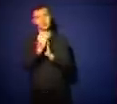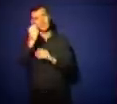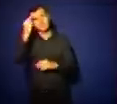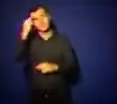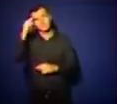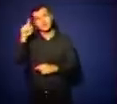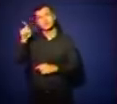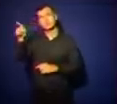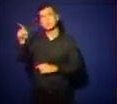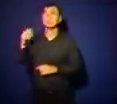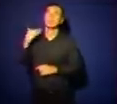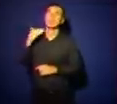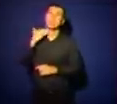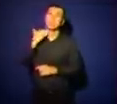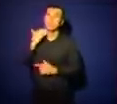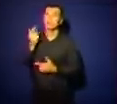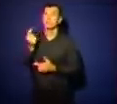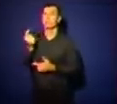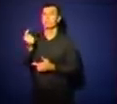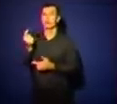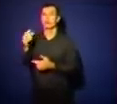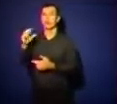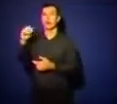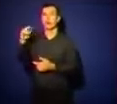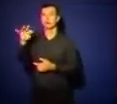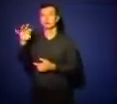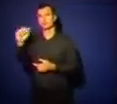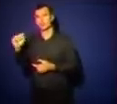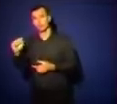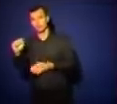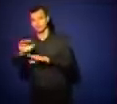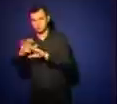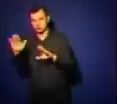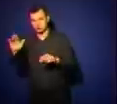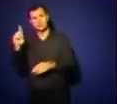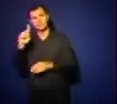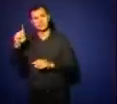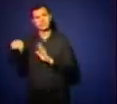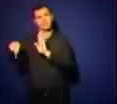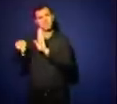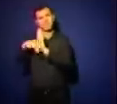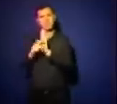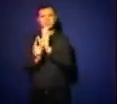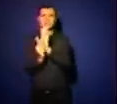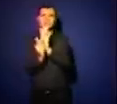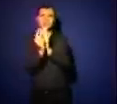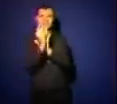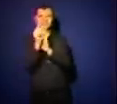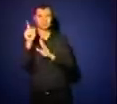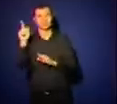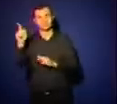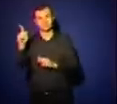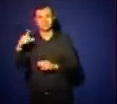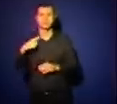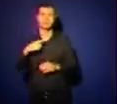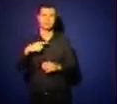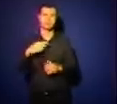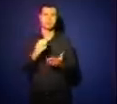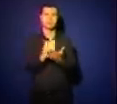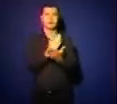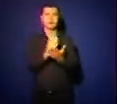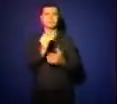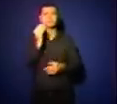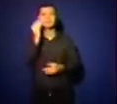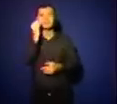só um sistema de contas e passar a enxergar um pouco mais com sistema de tokens isso tem vários benefícios a gente vê pilotos por exemplo onde